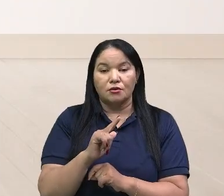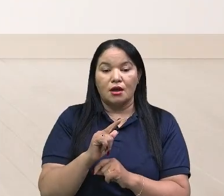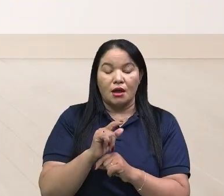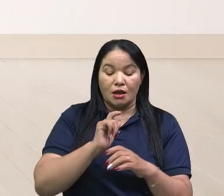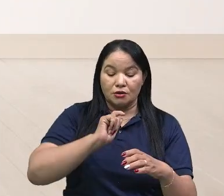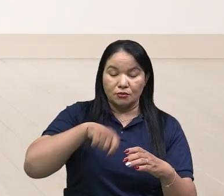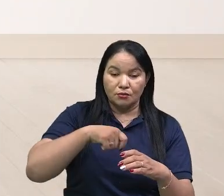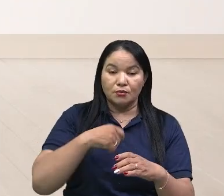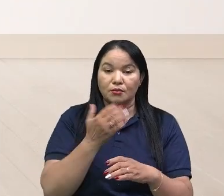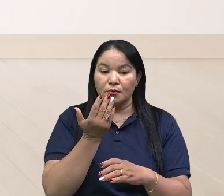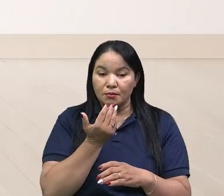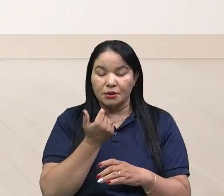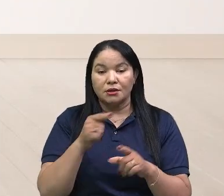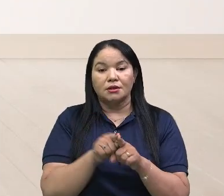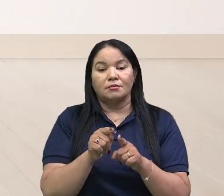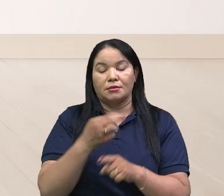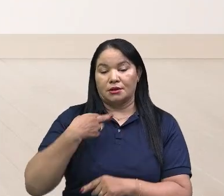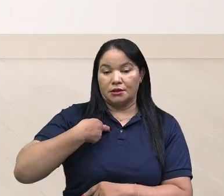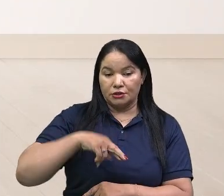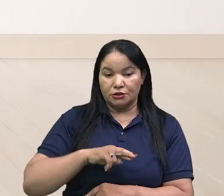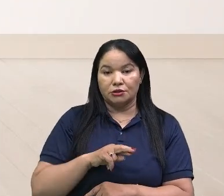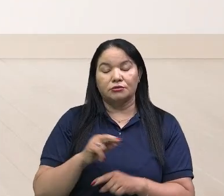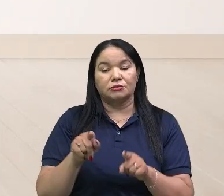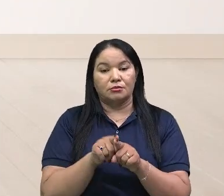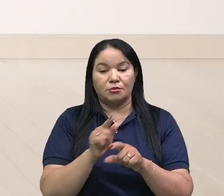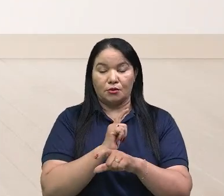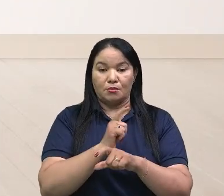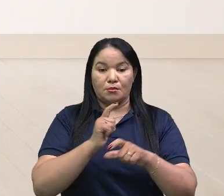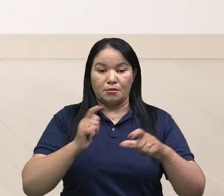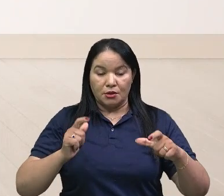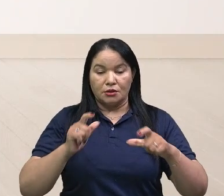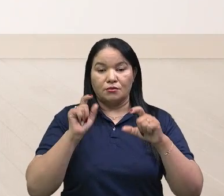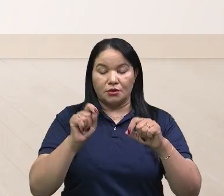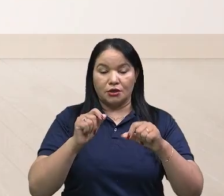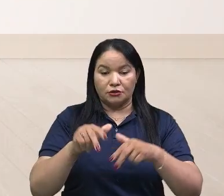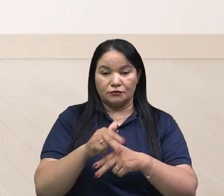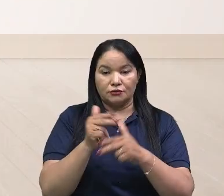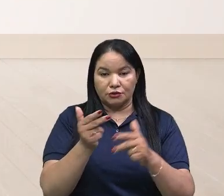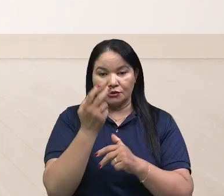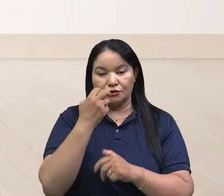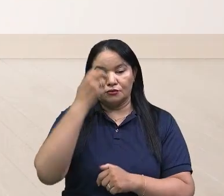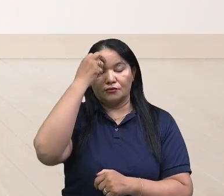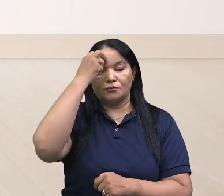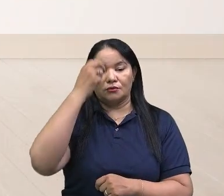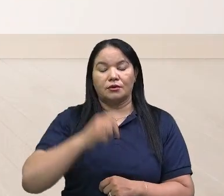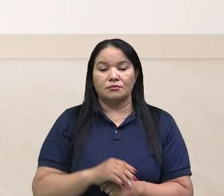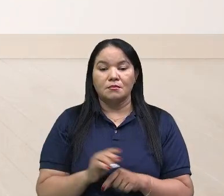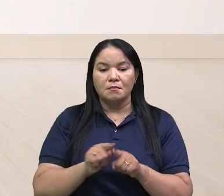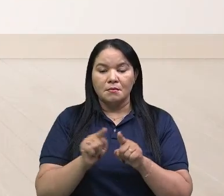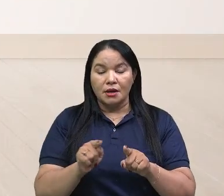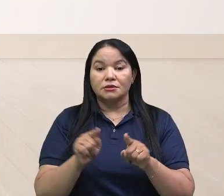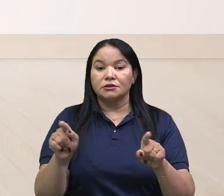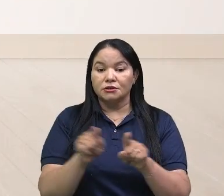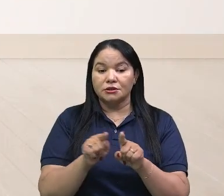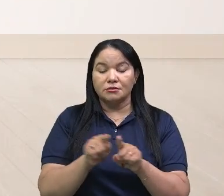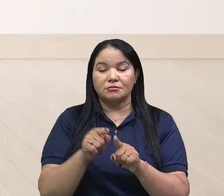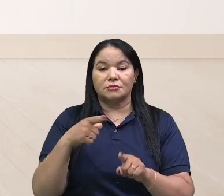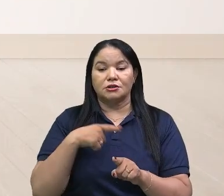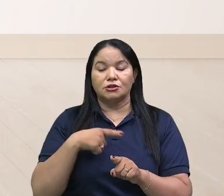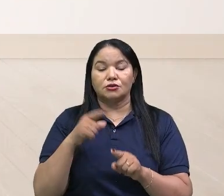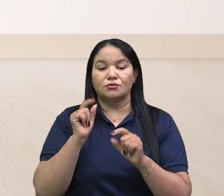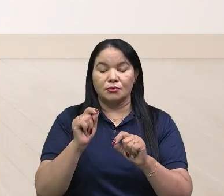comidas, até mesmo a religiosidade, aumentando o quê? A diversidade cultural também. Mas, ao mesmo tempo, né, em que